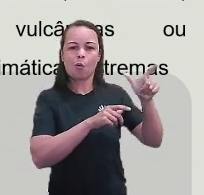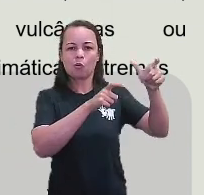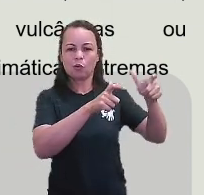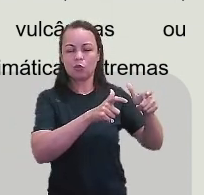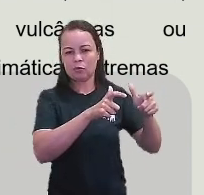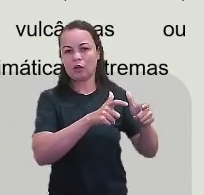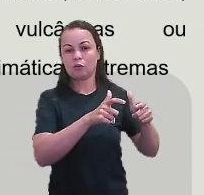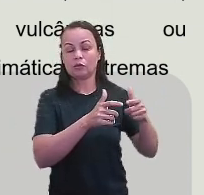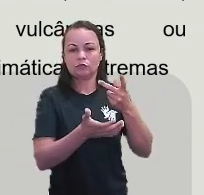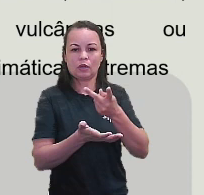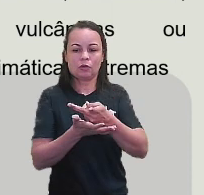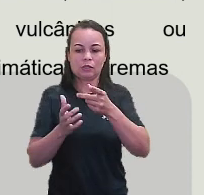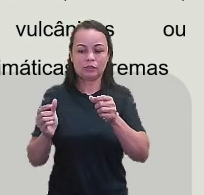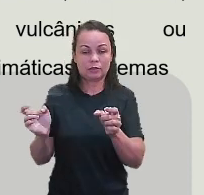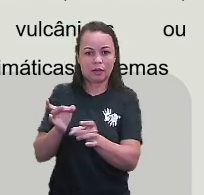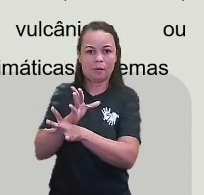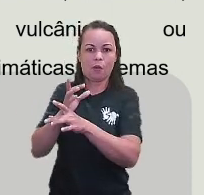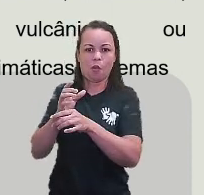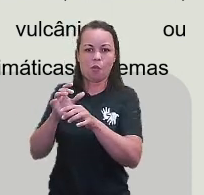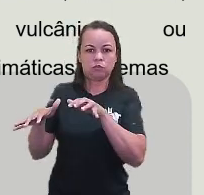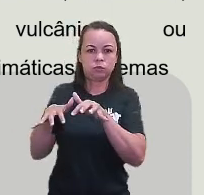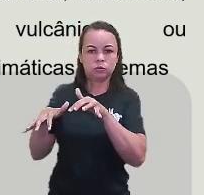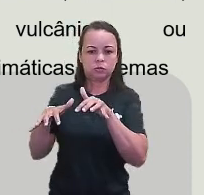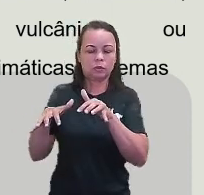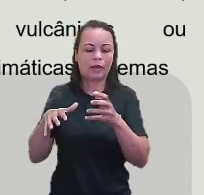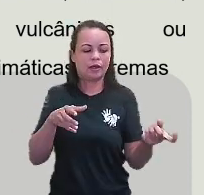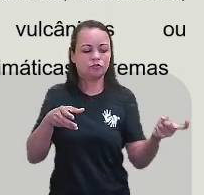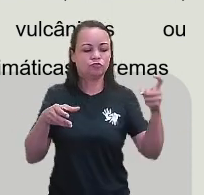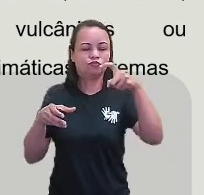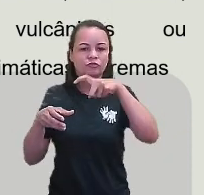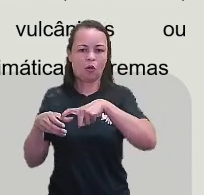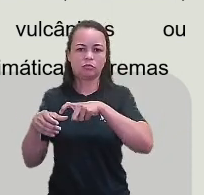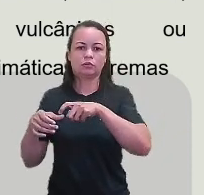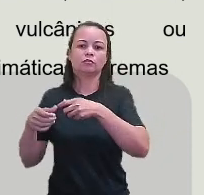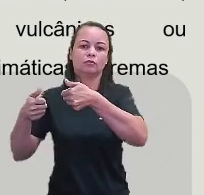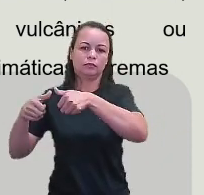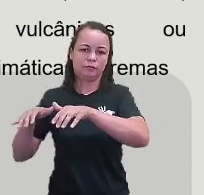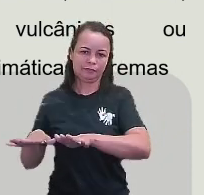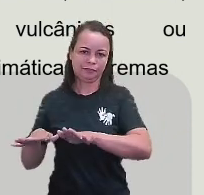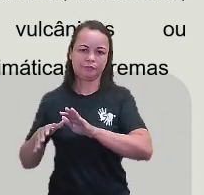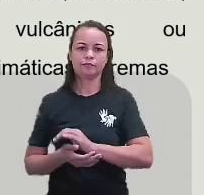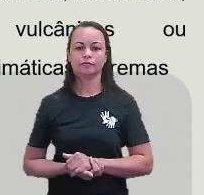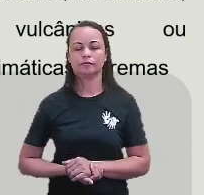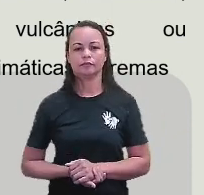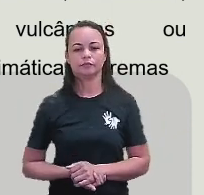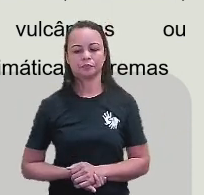efeitos climáticos, eles voltam para se restabelecer novamente.